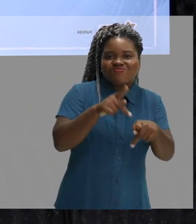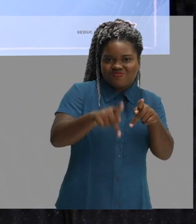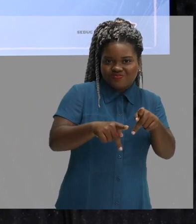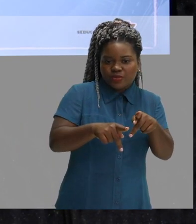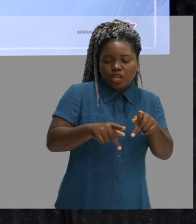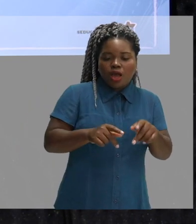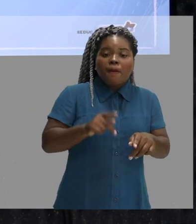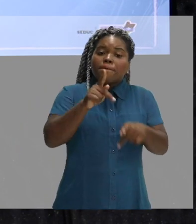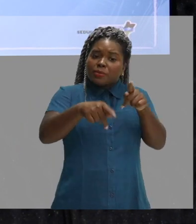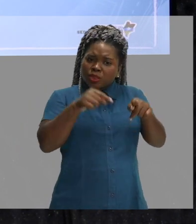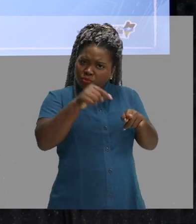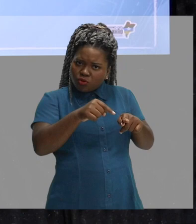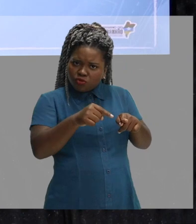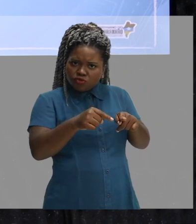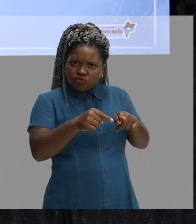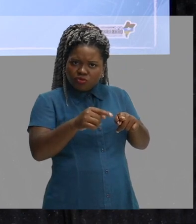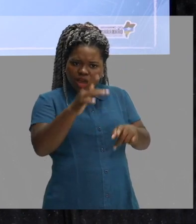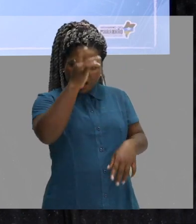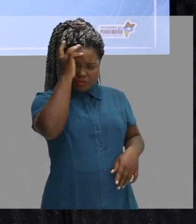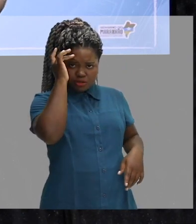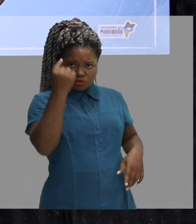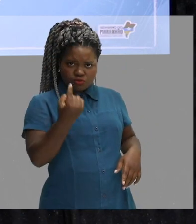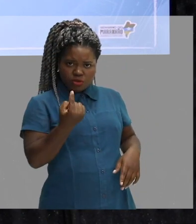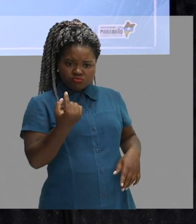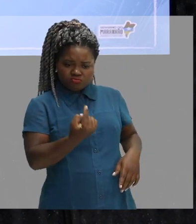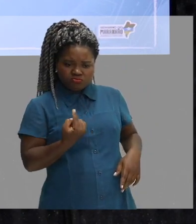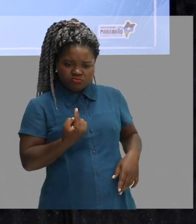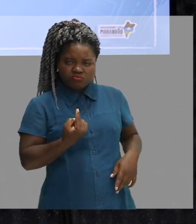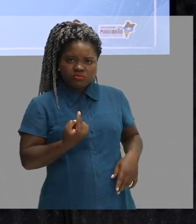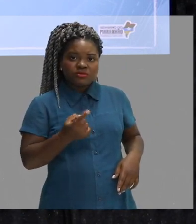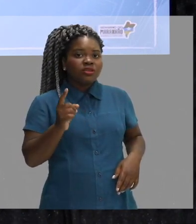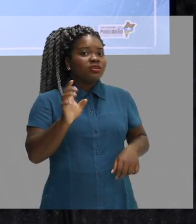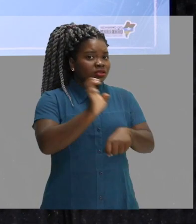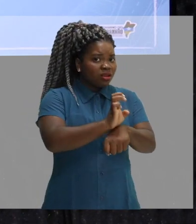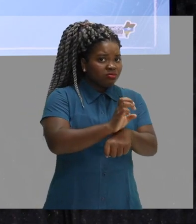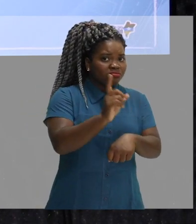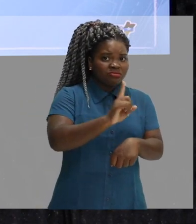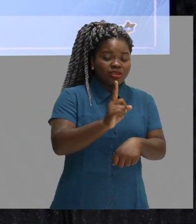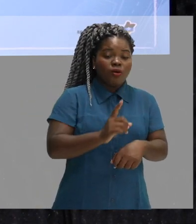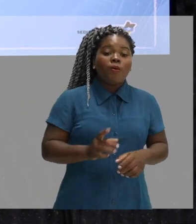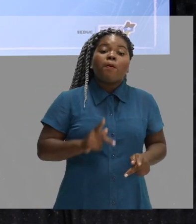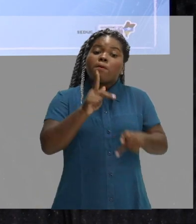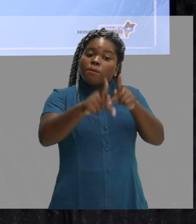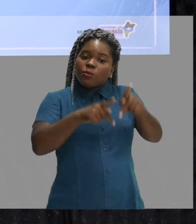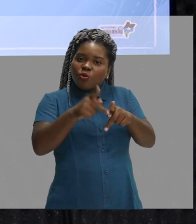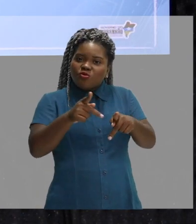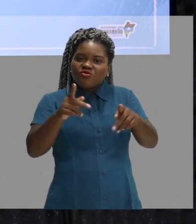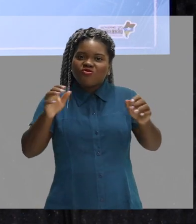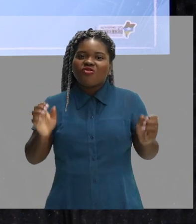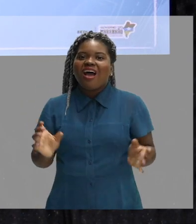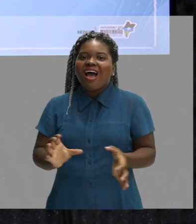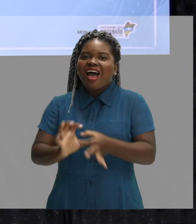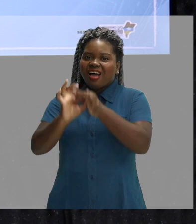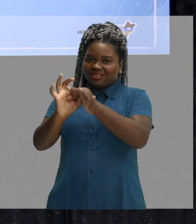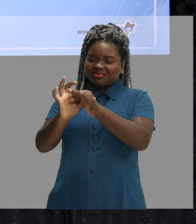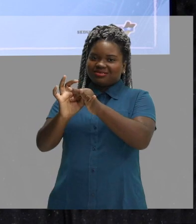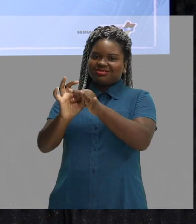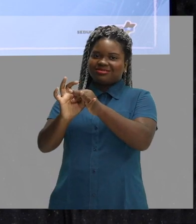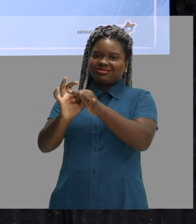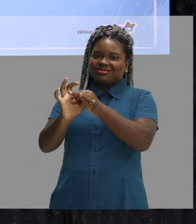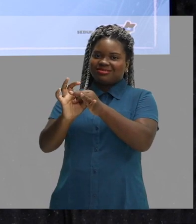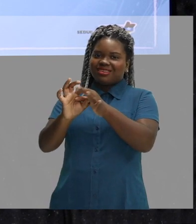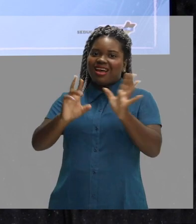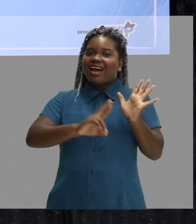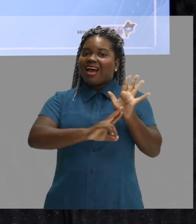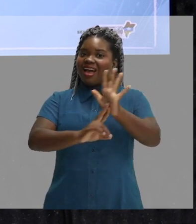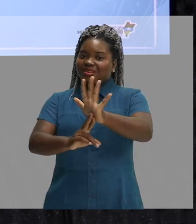não é indivíduo e nem Estado. Povo é coletividade. Povo é